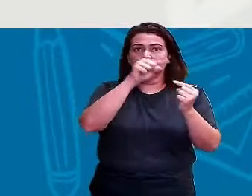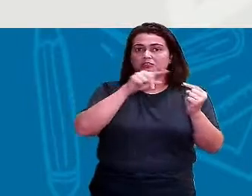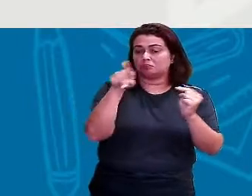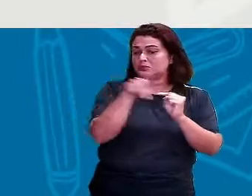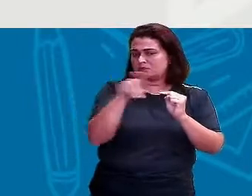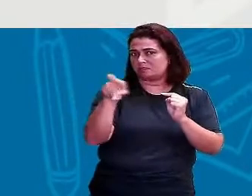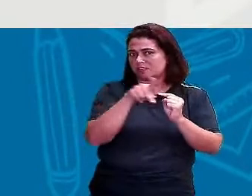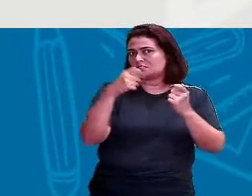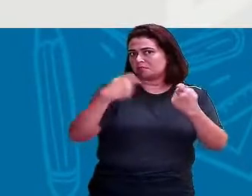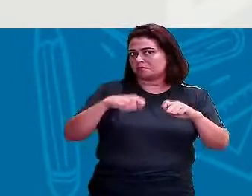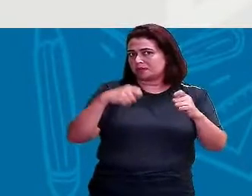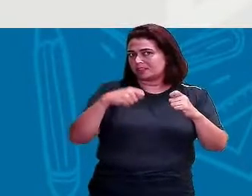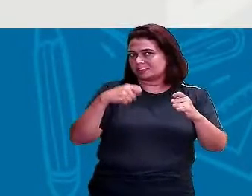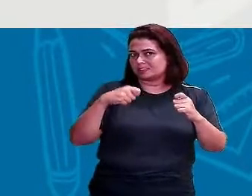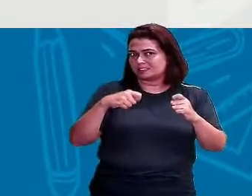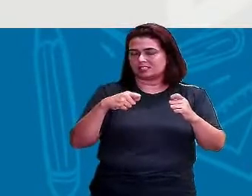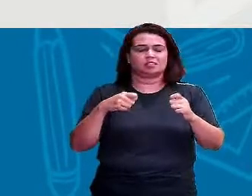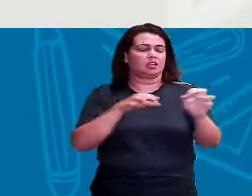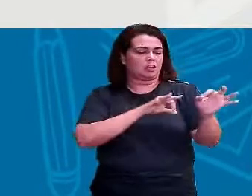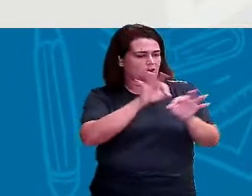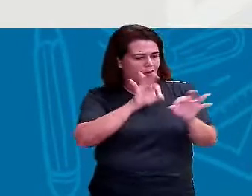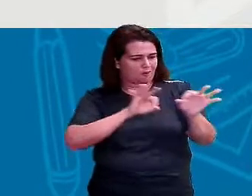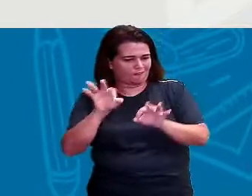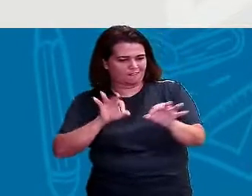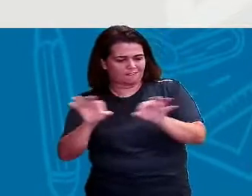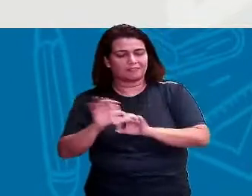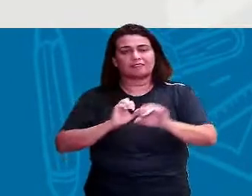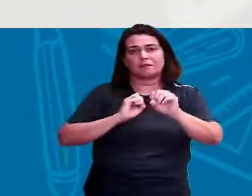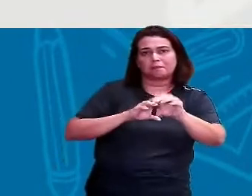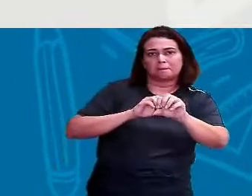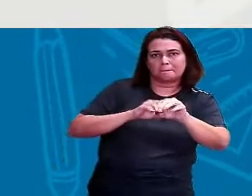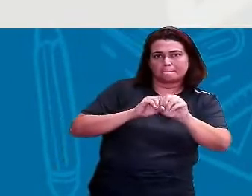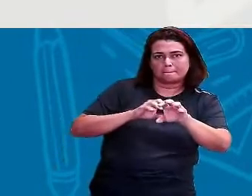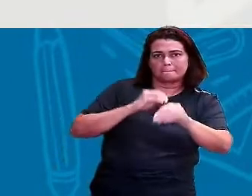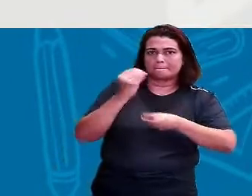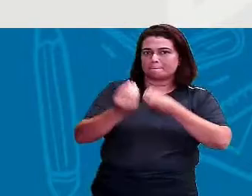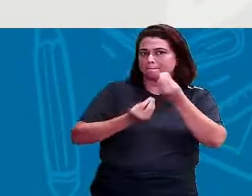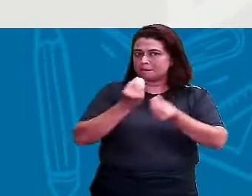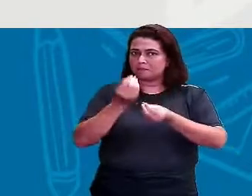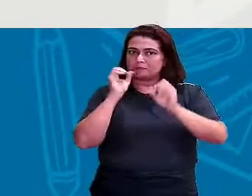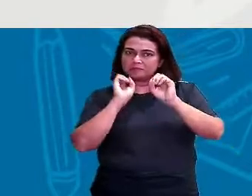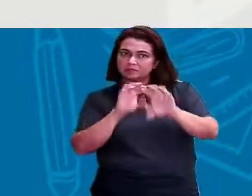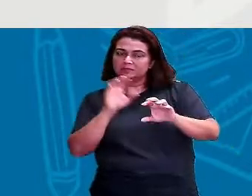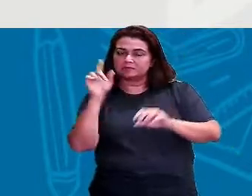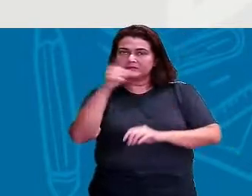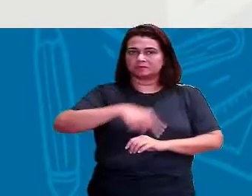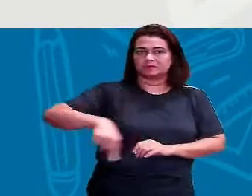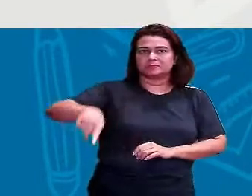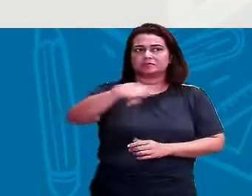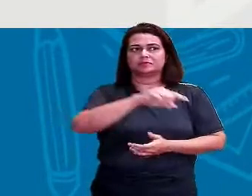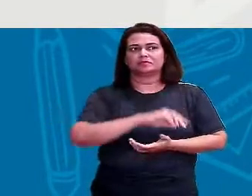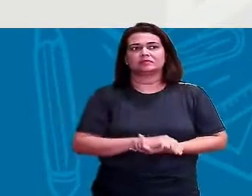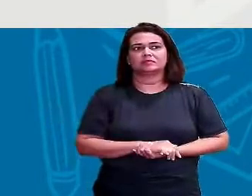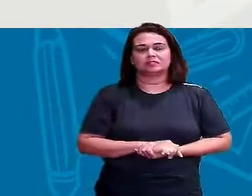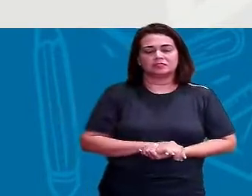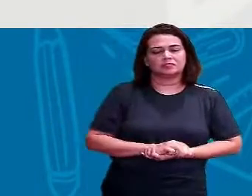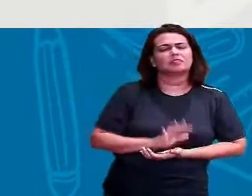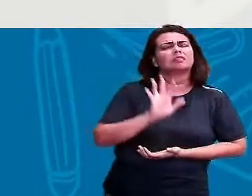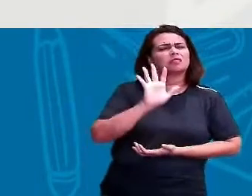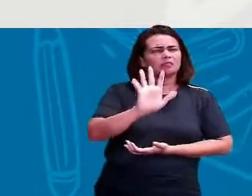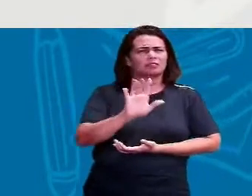dúvida ou outra de algumas pessoas que me encontram na rua, tá certo? Então, vamos começar. Professora, a senhora